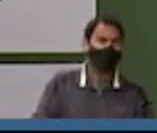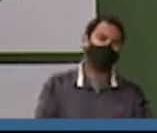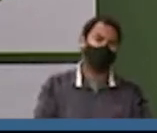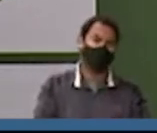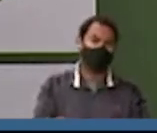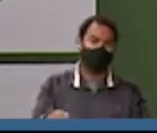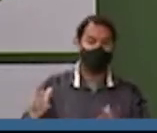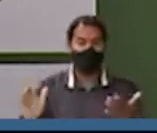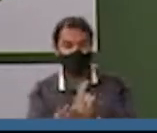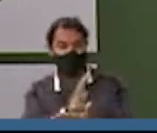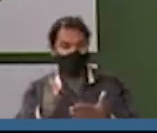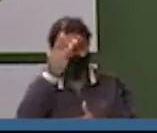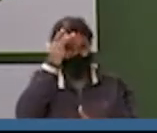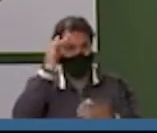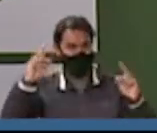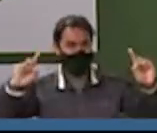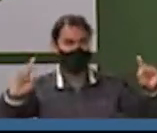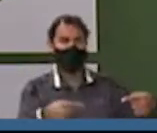houve contestação,